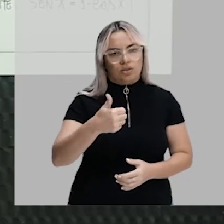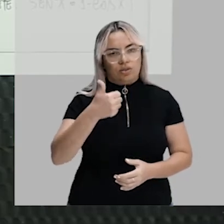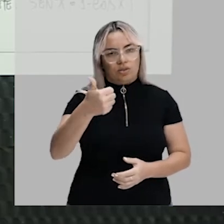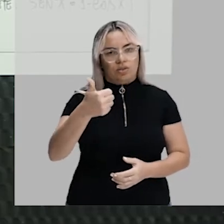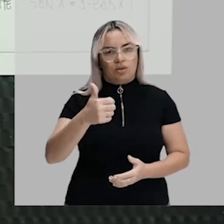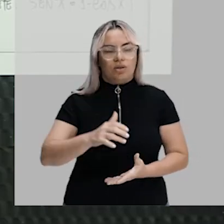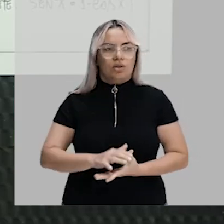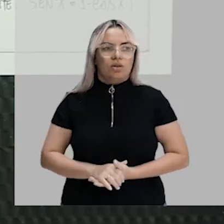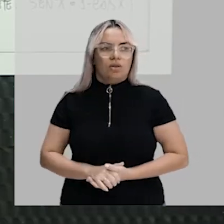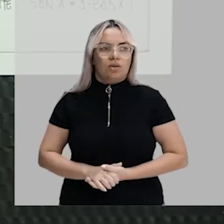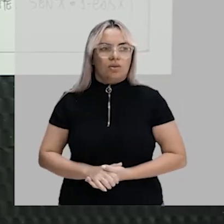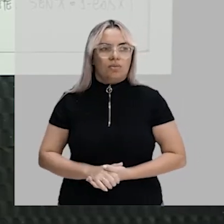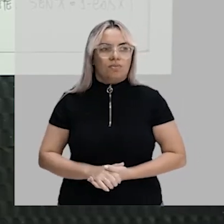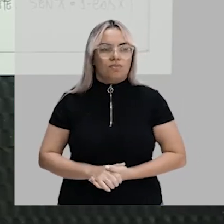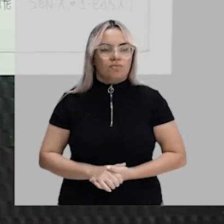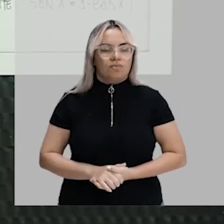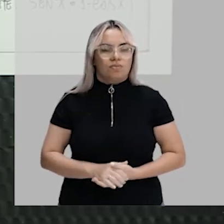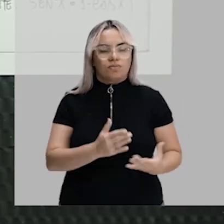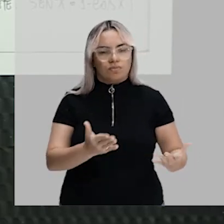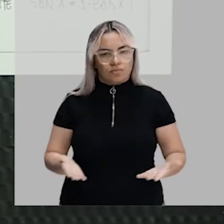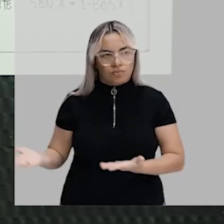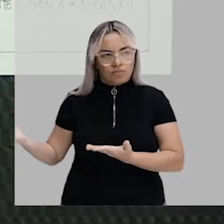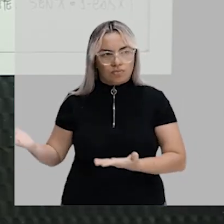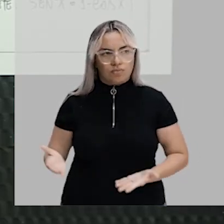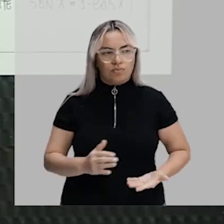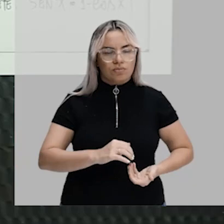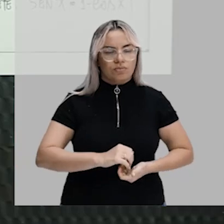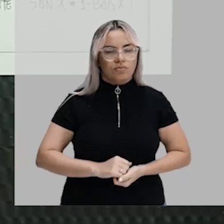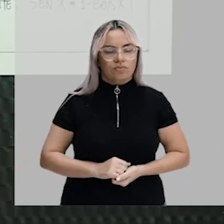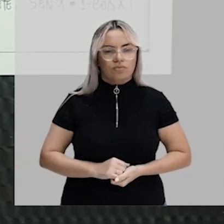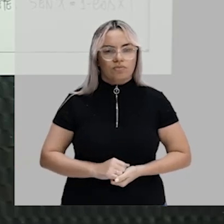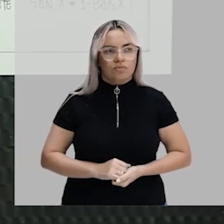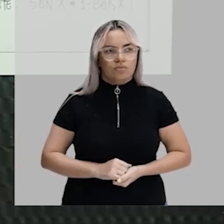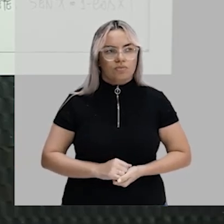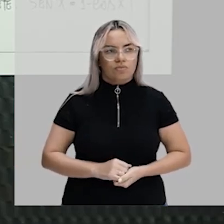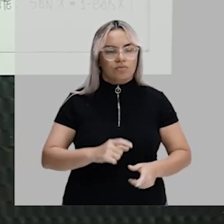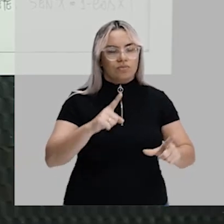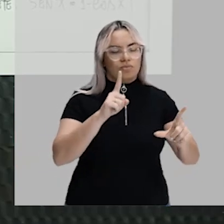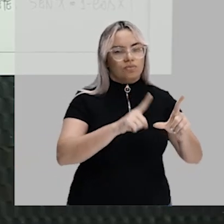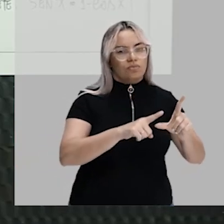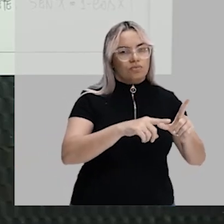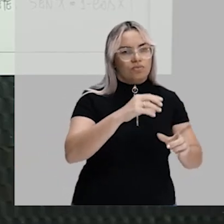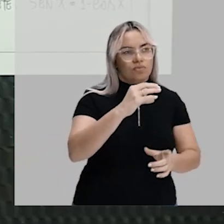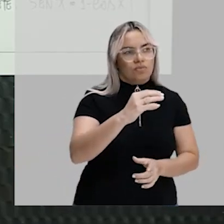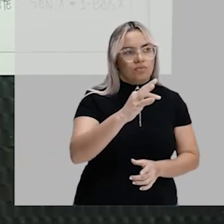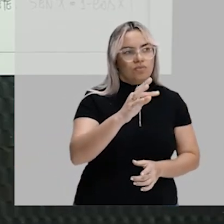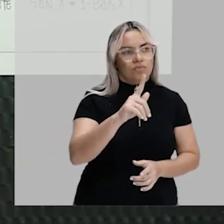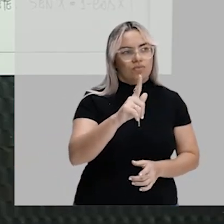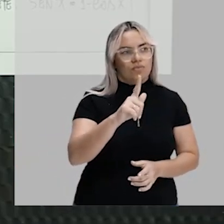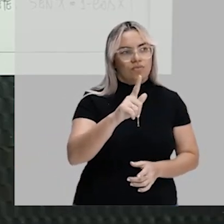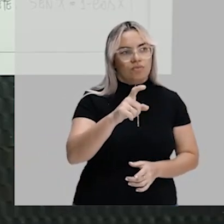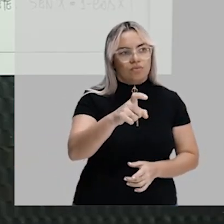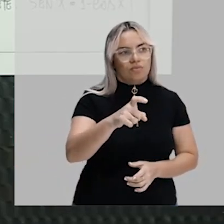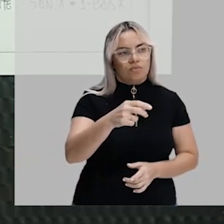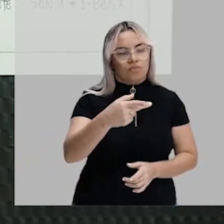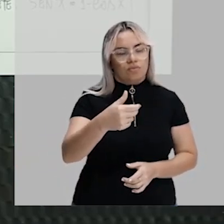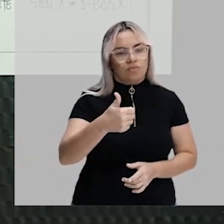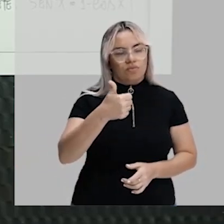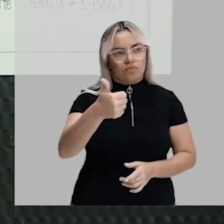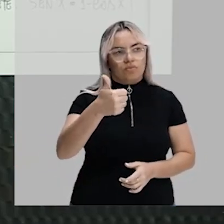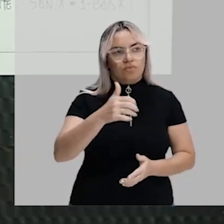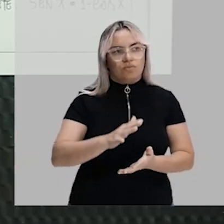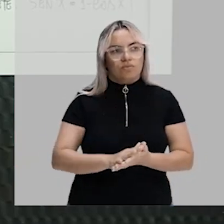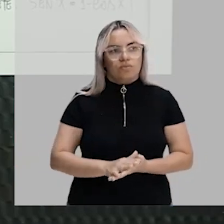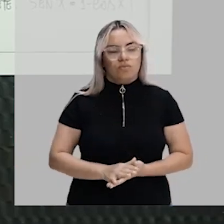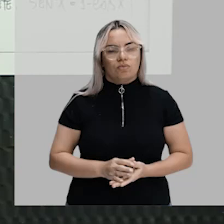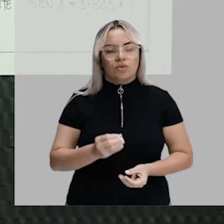de X iG 1 então assim como os outros aí eu vou ter que deixar essa equação